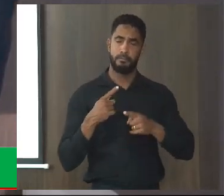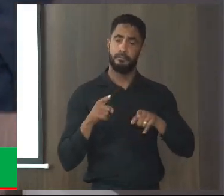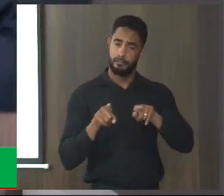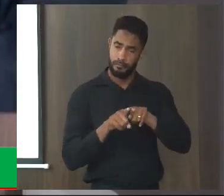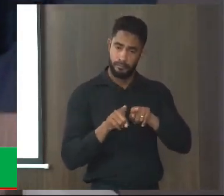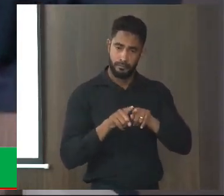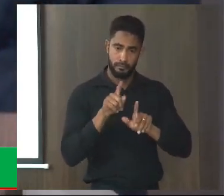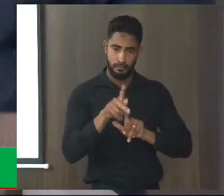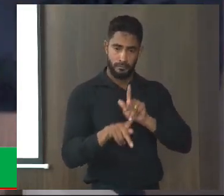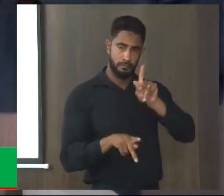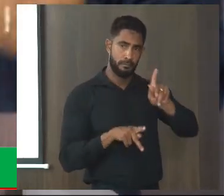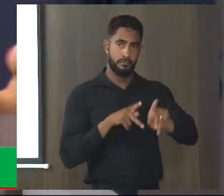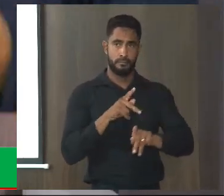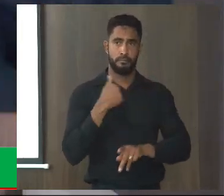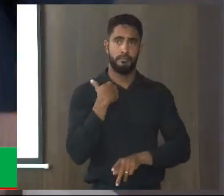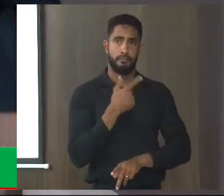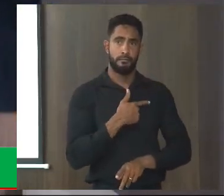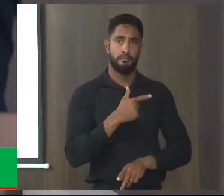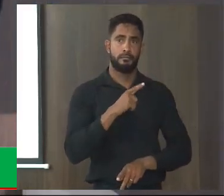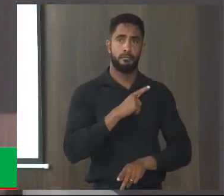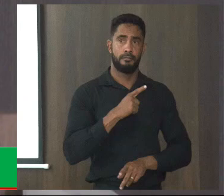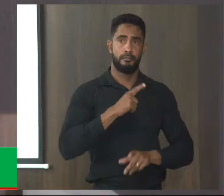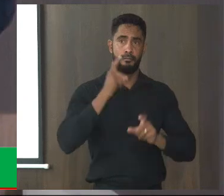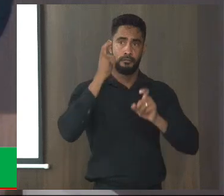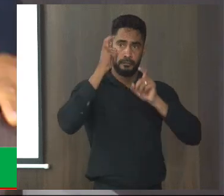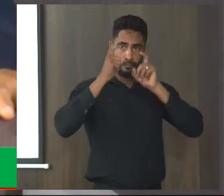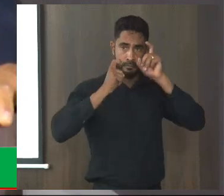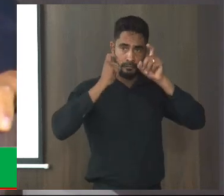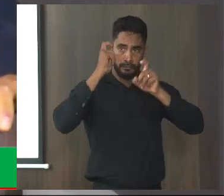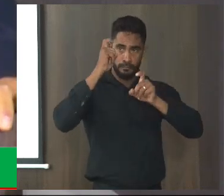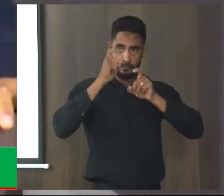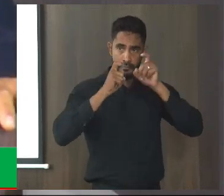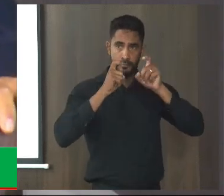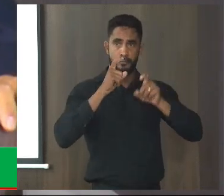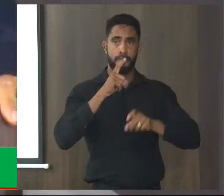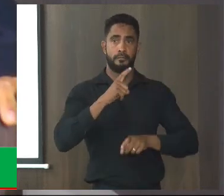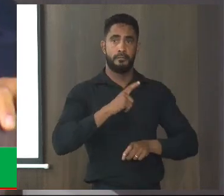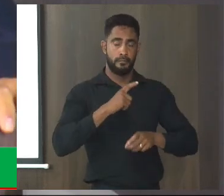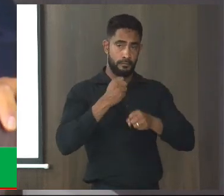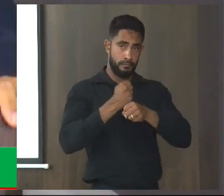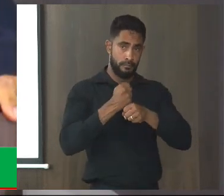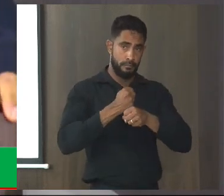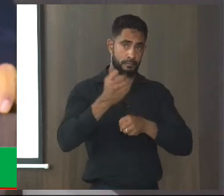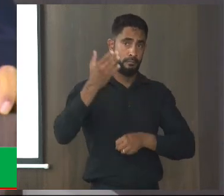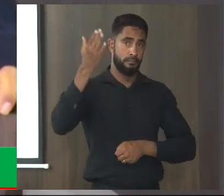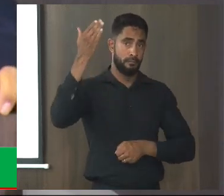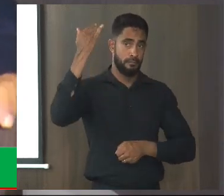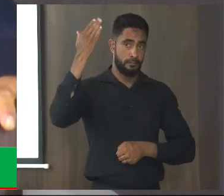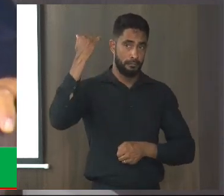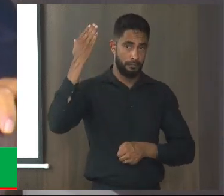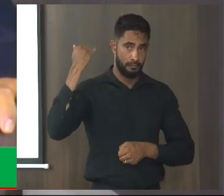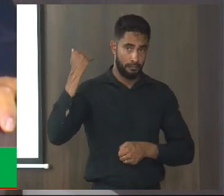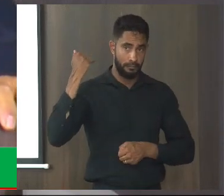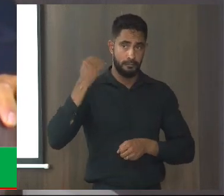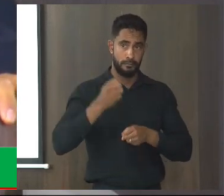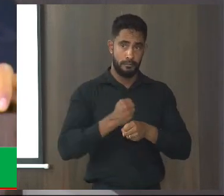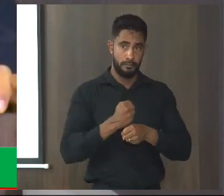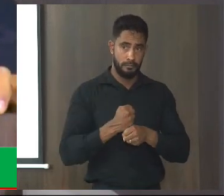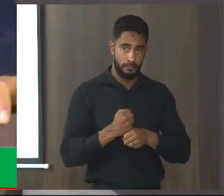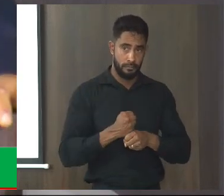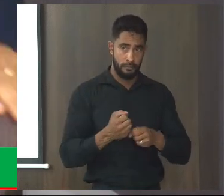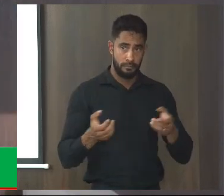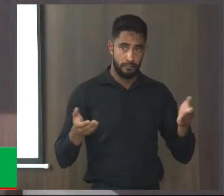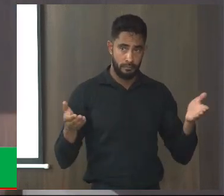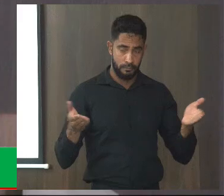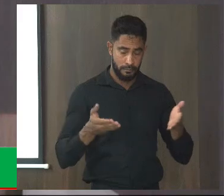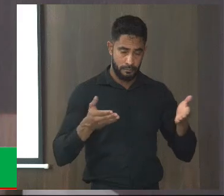da população. Nós temos essa preocupação, nós tivemos o ano passado lá, e esse ano eles